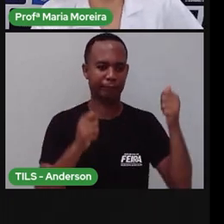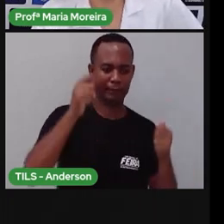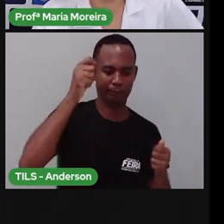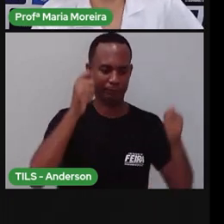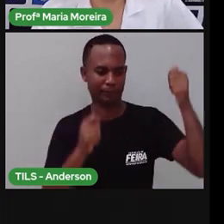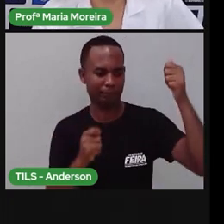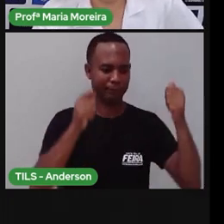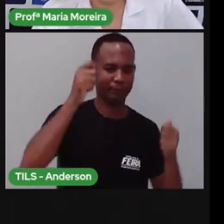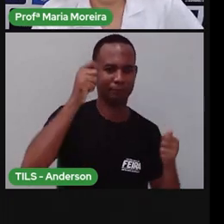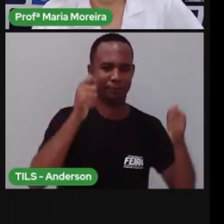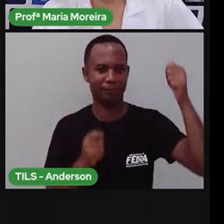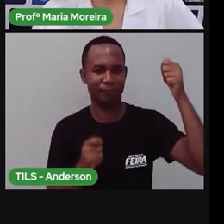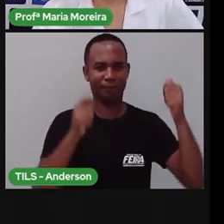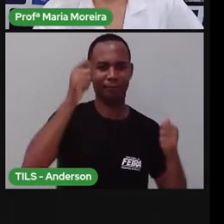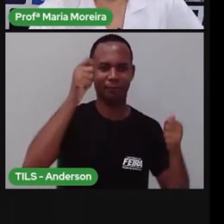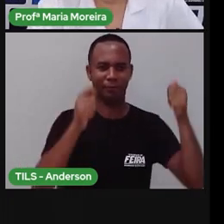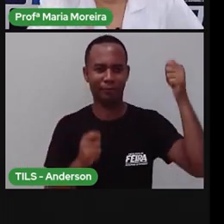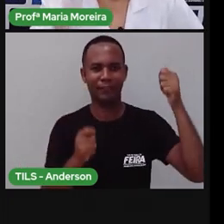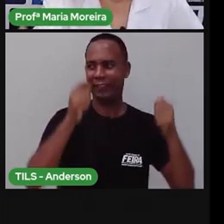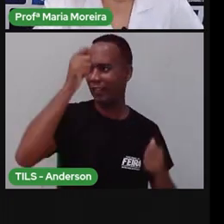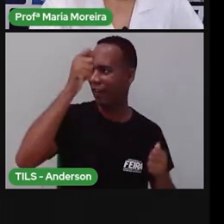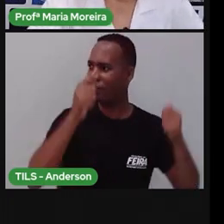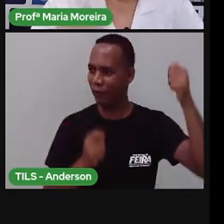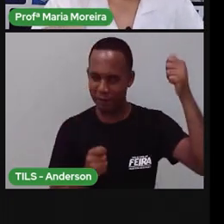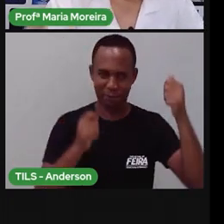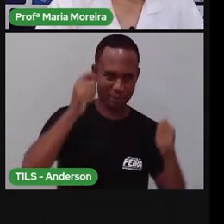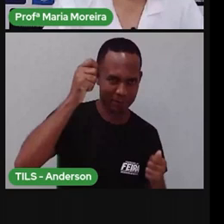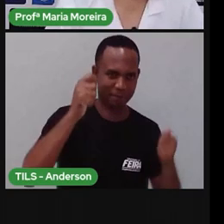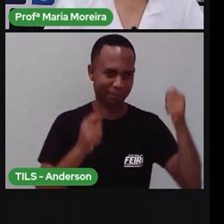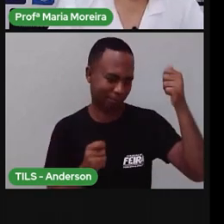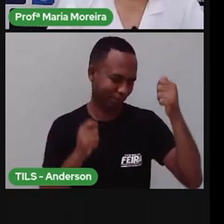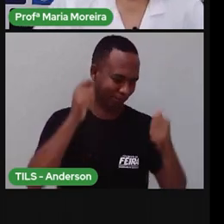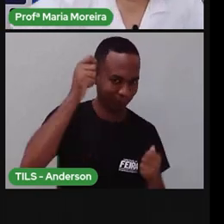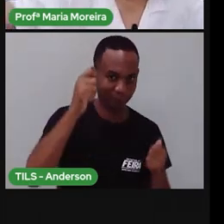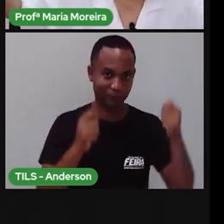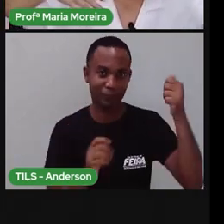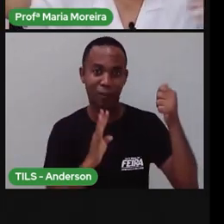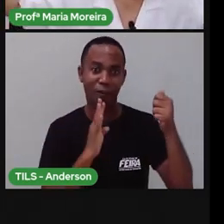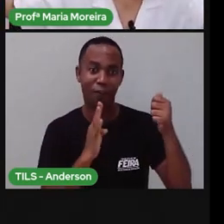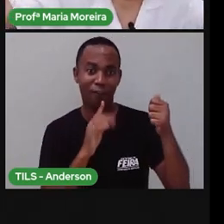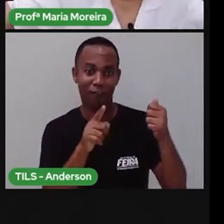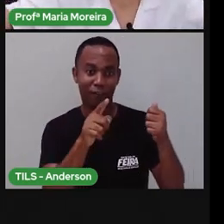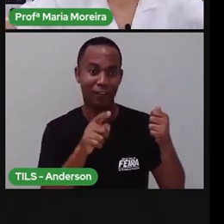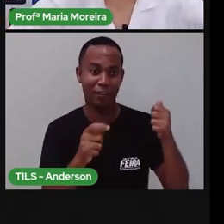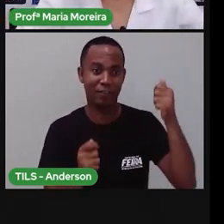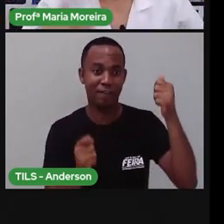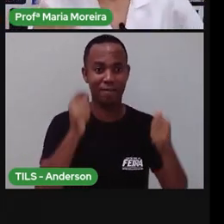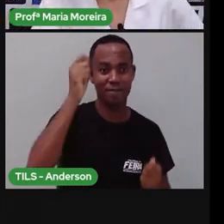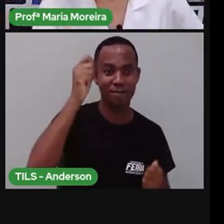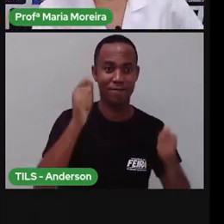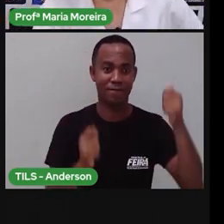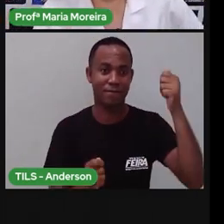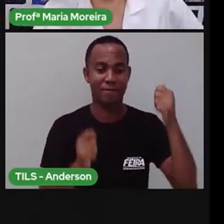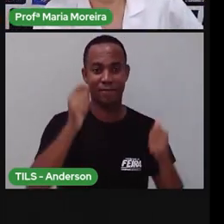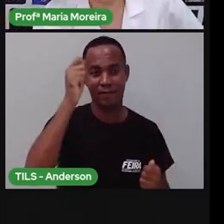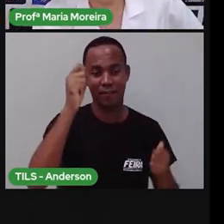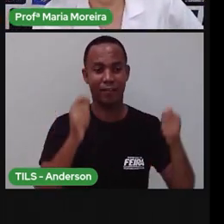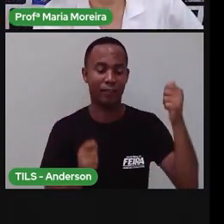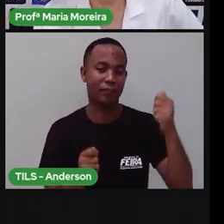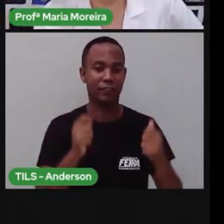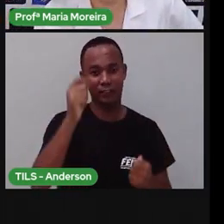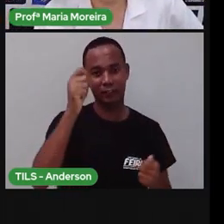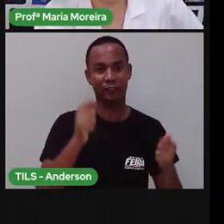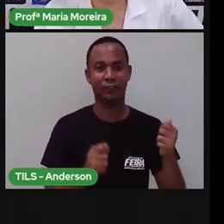tá? Não é o frevo de folia. É o frevo folia, mas não o que a gente chama aqui na Bahia. Ah, o frevo, não. Não, é o